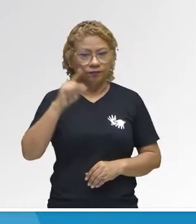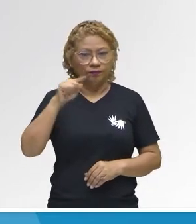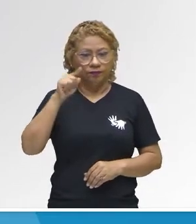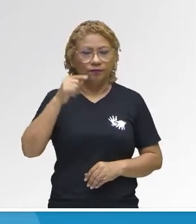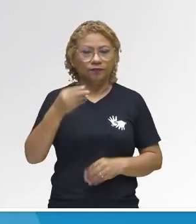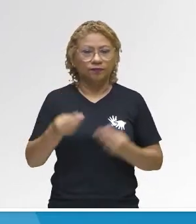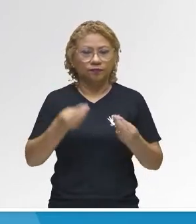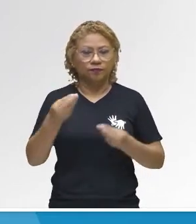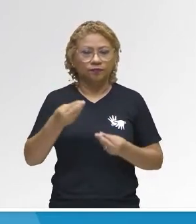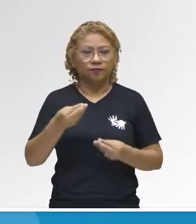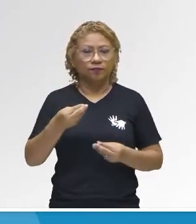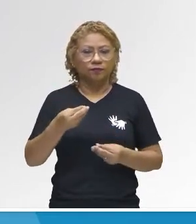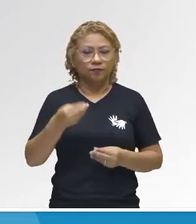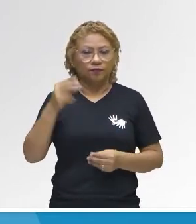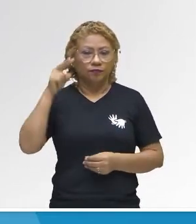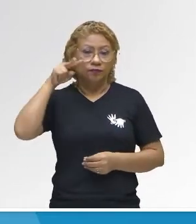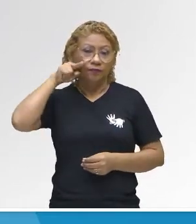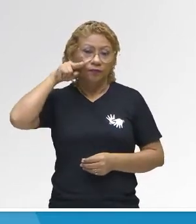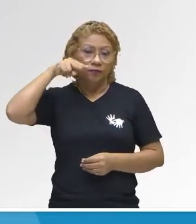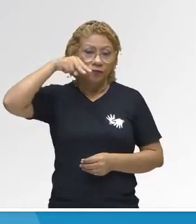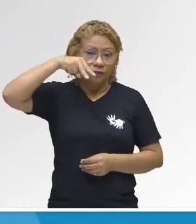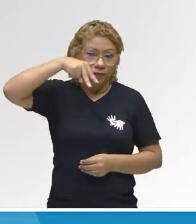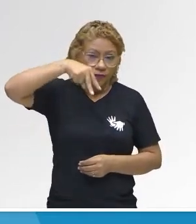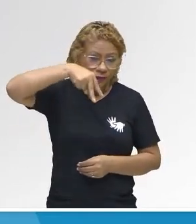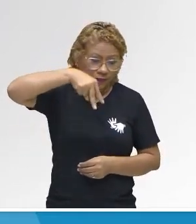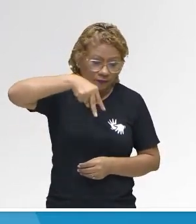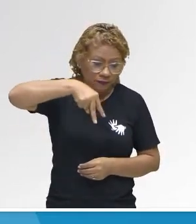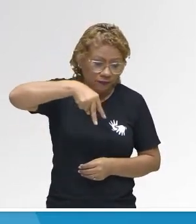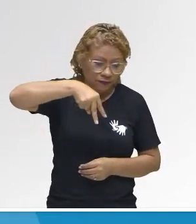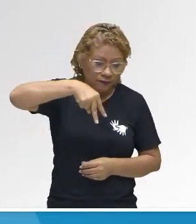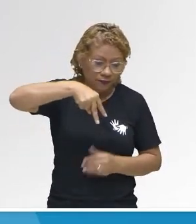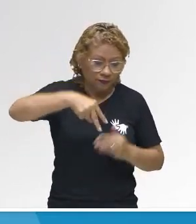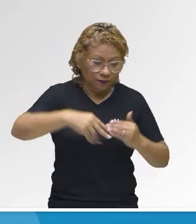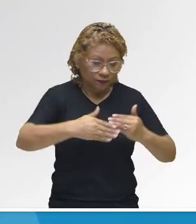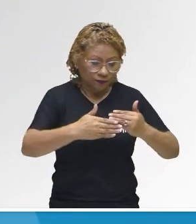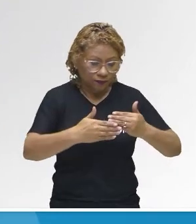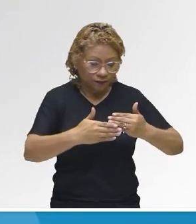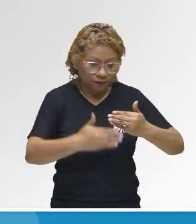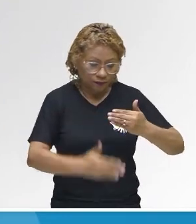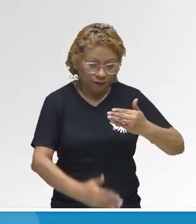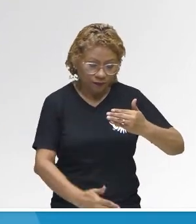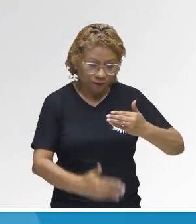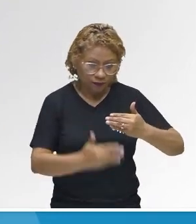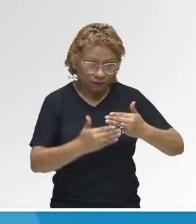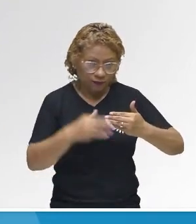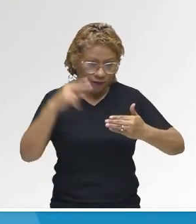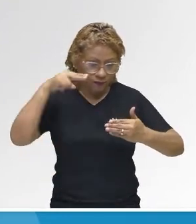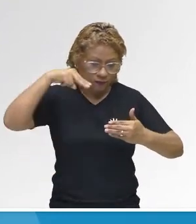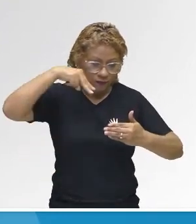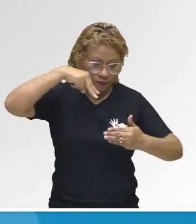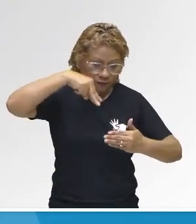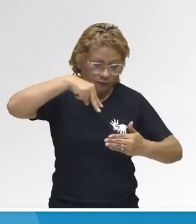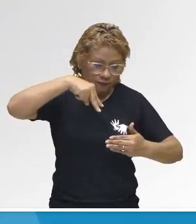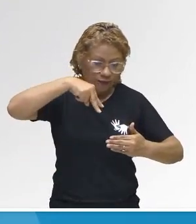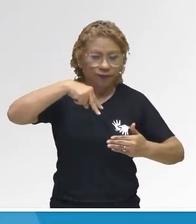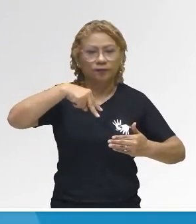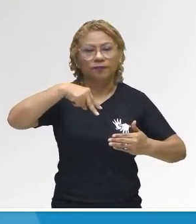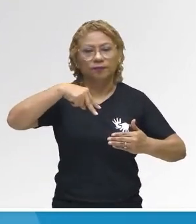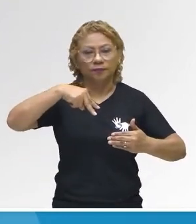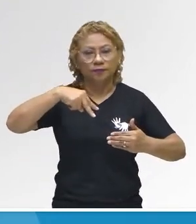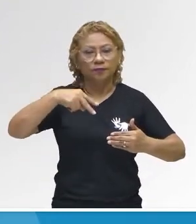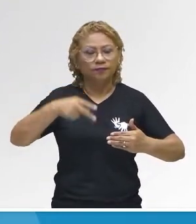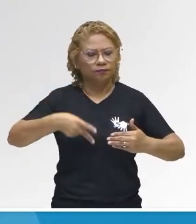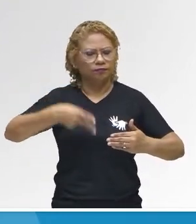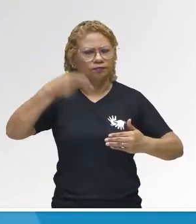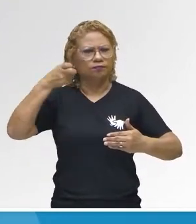de cima. O observador ele está observando de cima, tá? Então eu posso observar esse objeto nesse